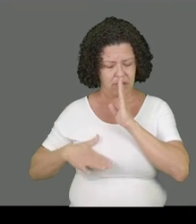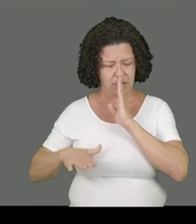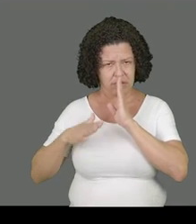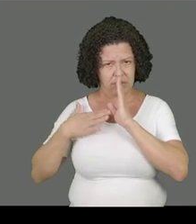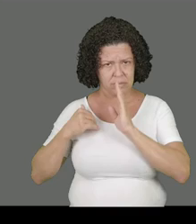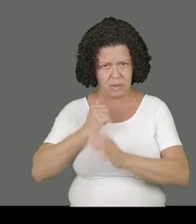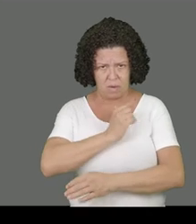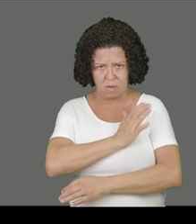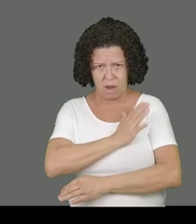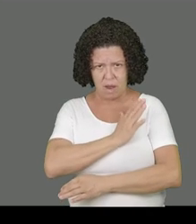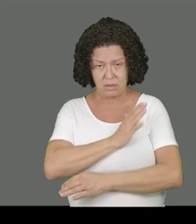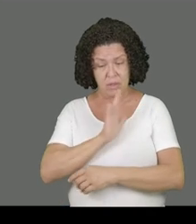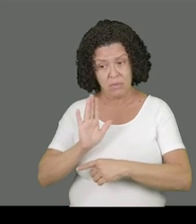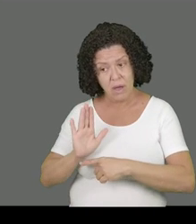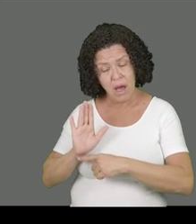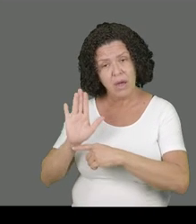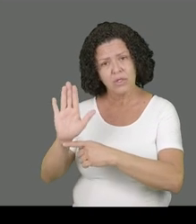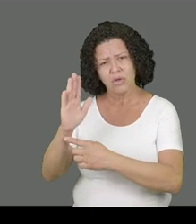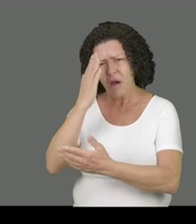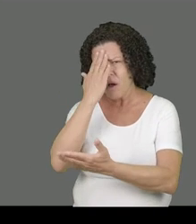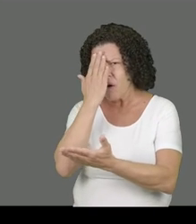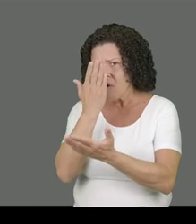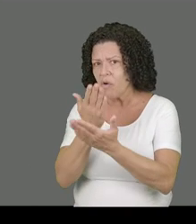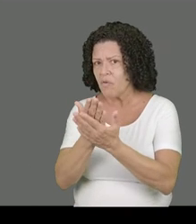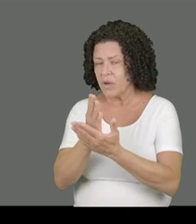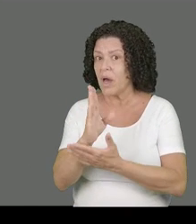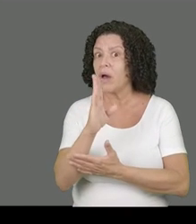seja, aquietem os corações, observem,